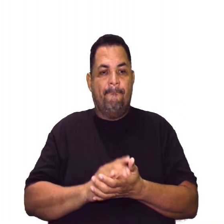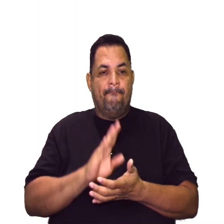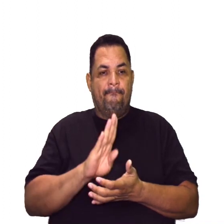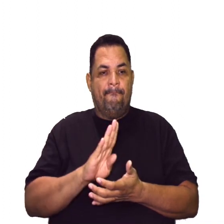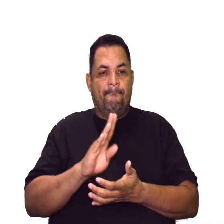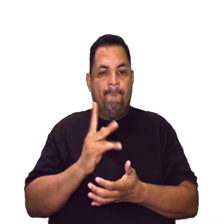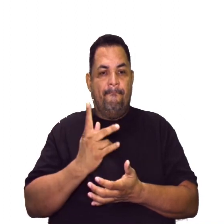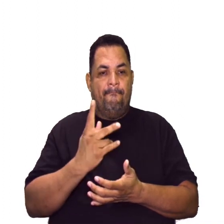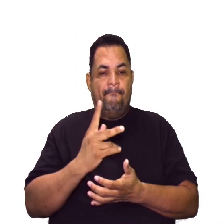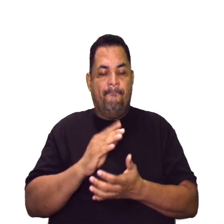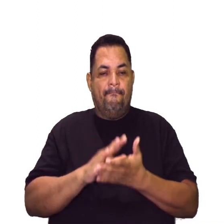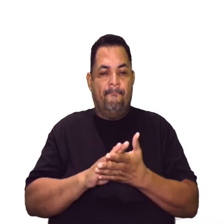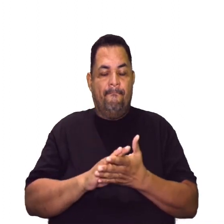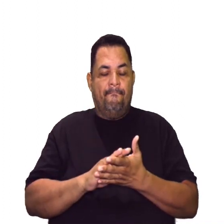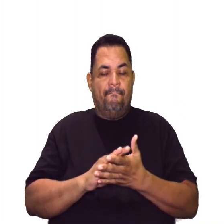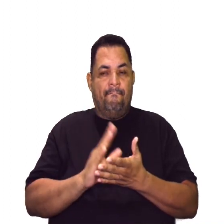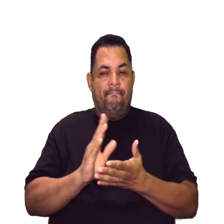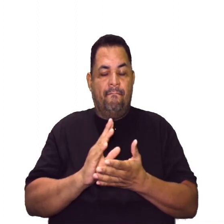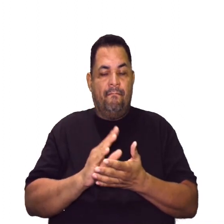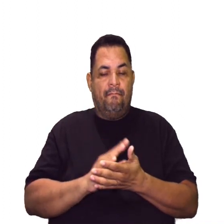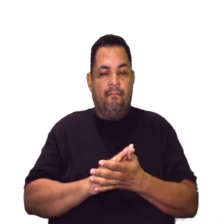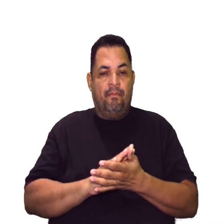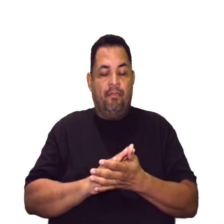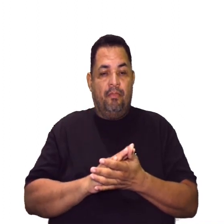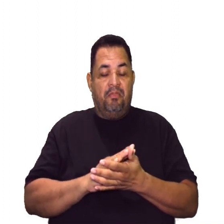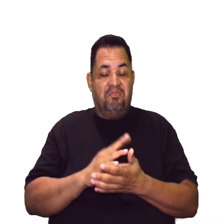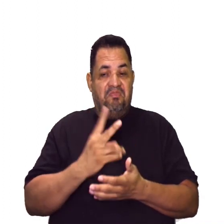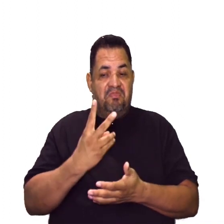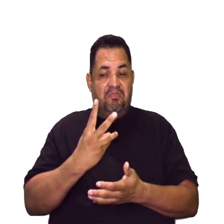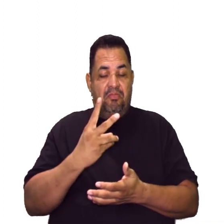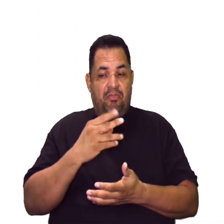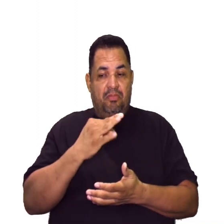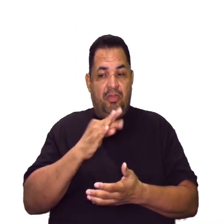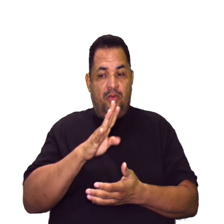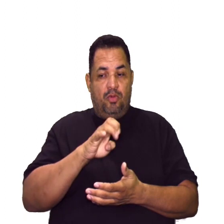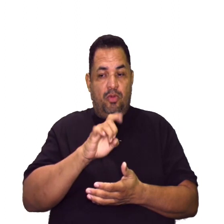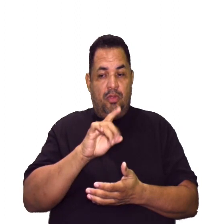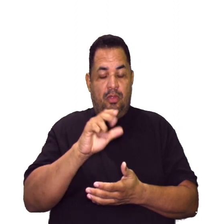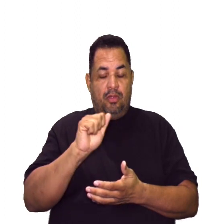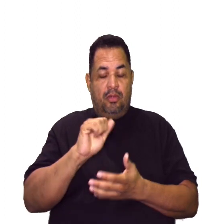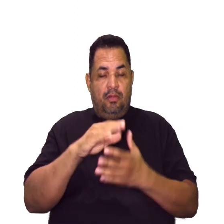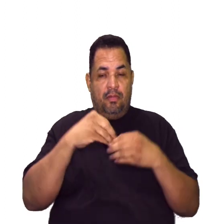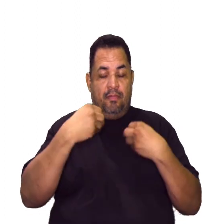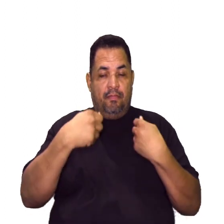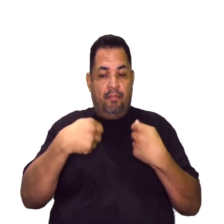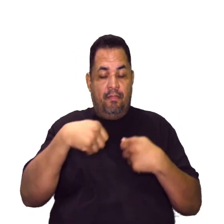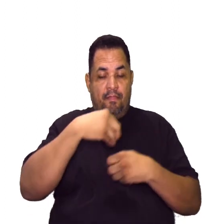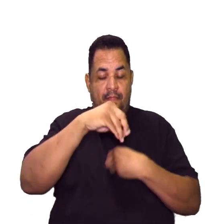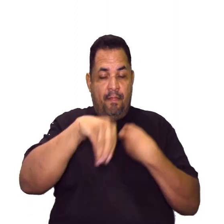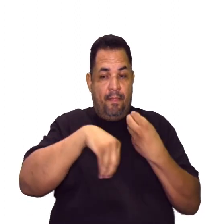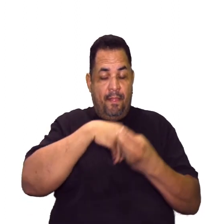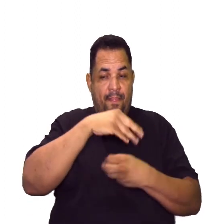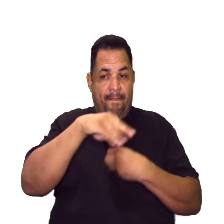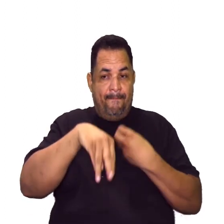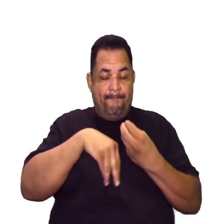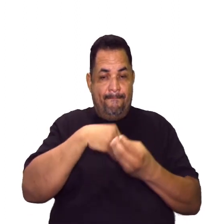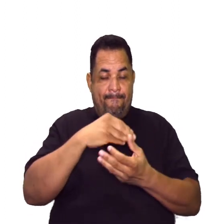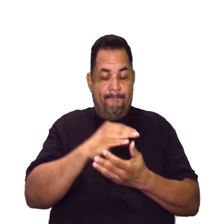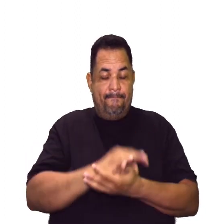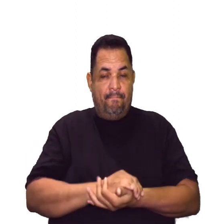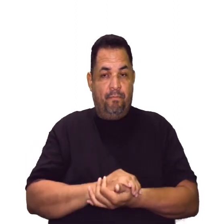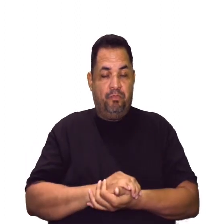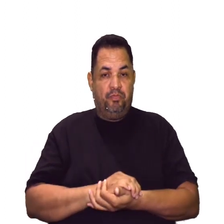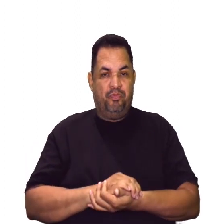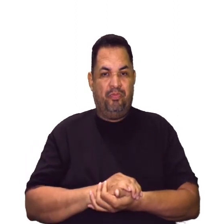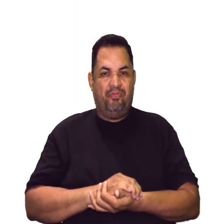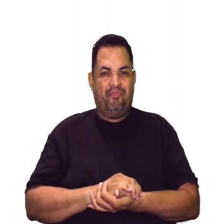com certeza na letra C ela não seria trigonal, porque trigonal teria que envolver, ó, tá bom?